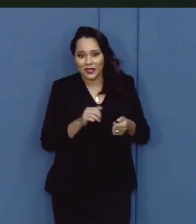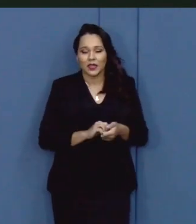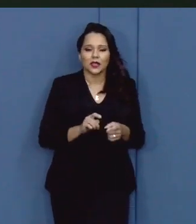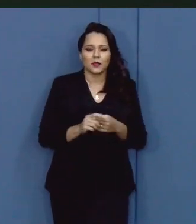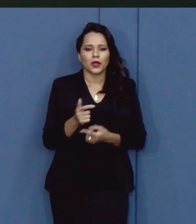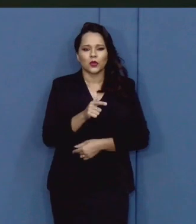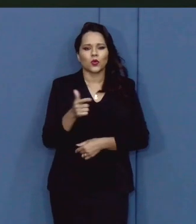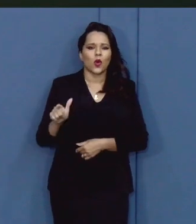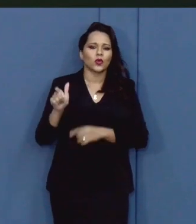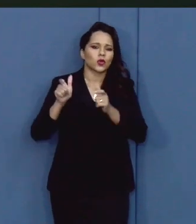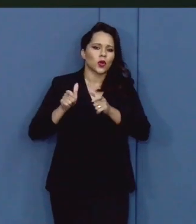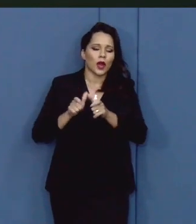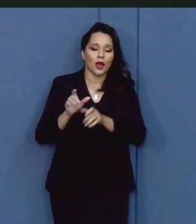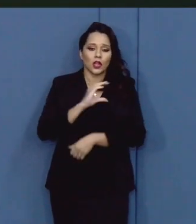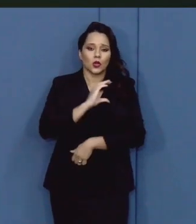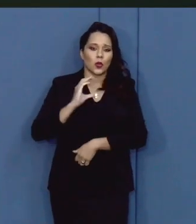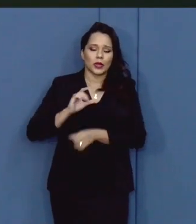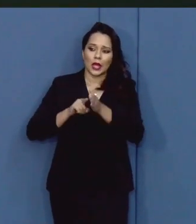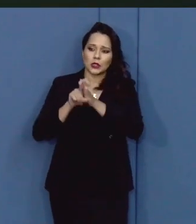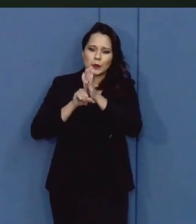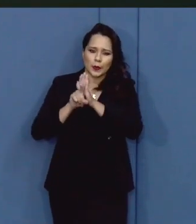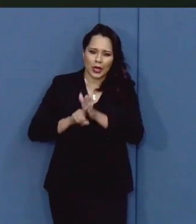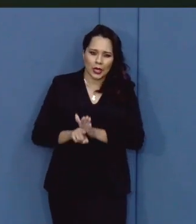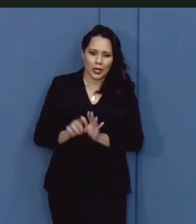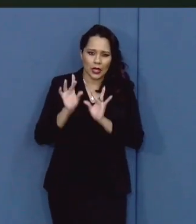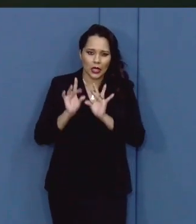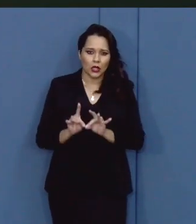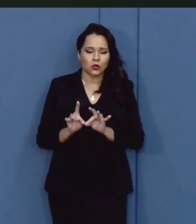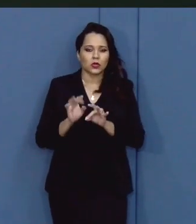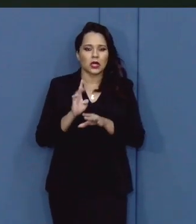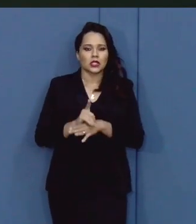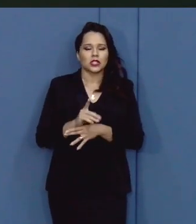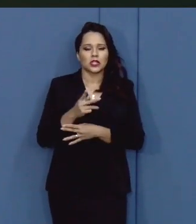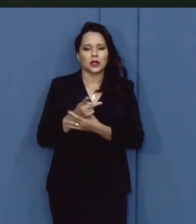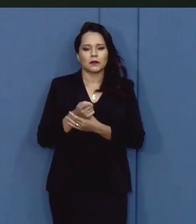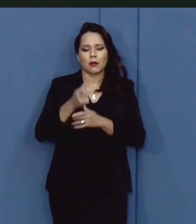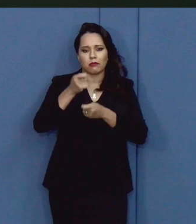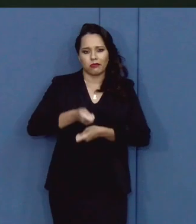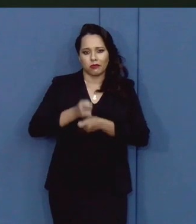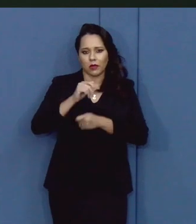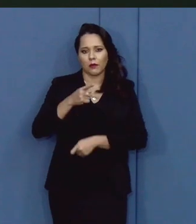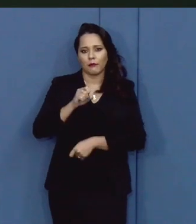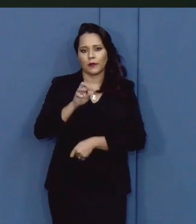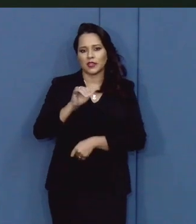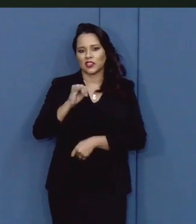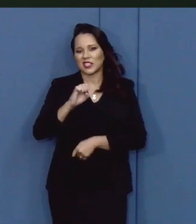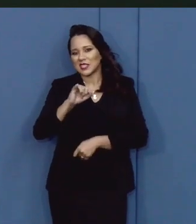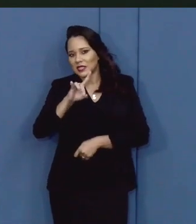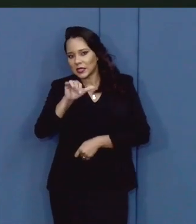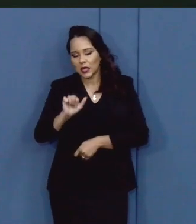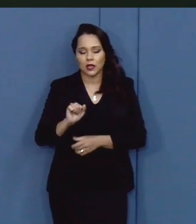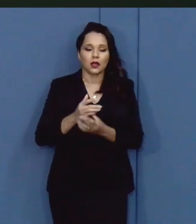No Joint Meeting on Pesticide Residues, no comitê de peritos, de resíduos de pesticidas da FAO e do Codex, e eu